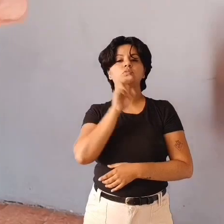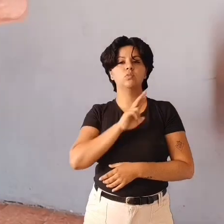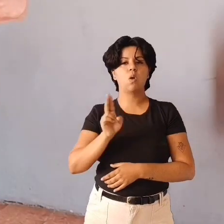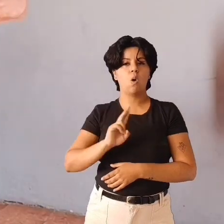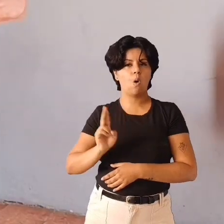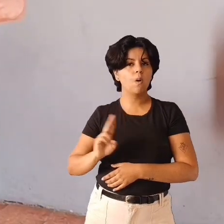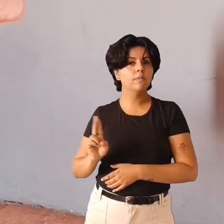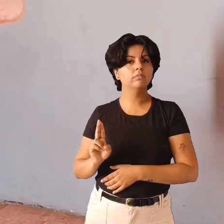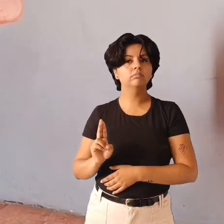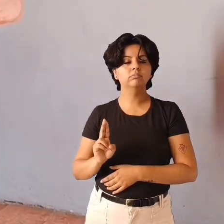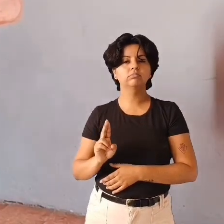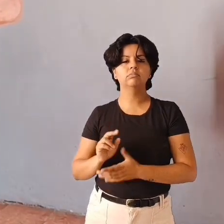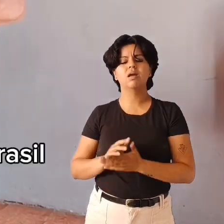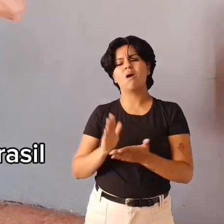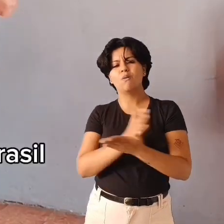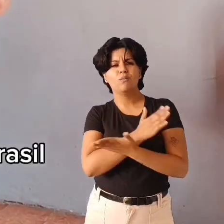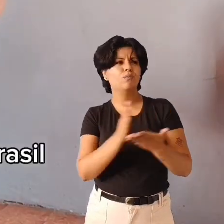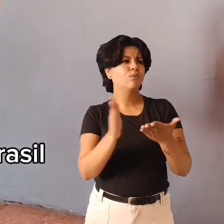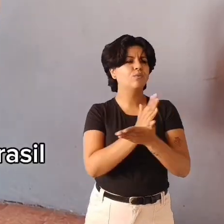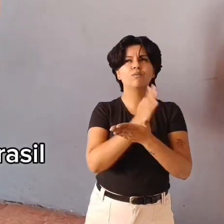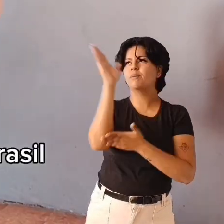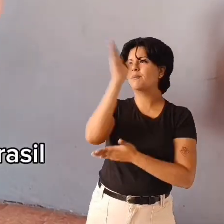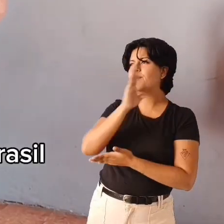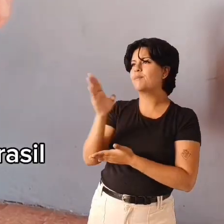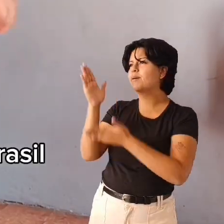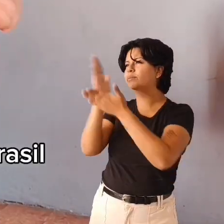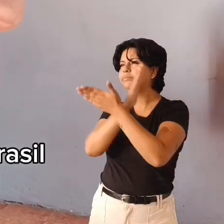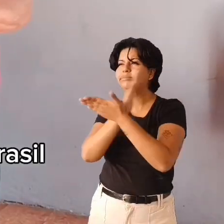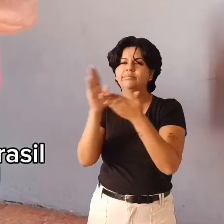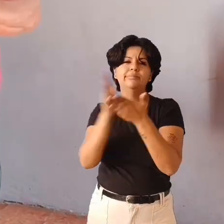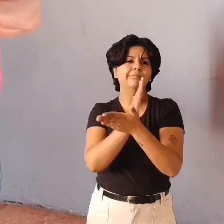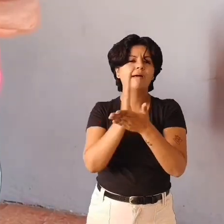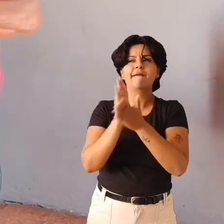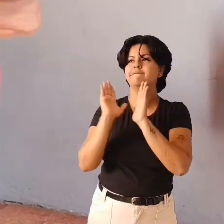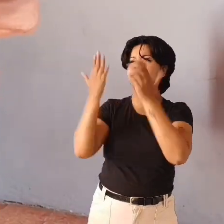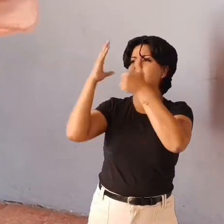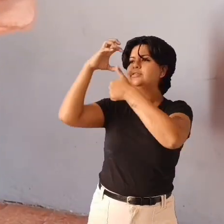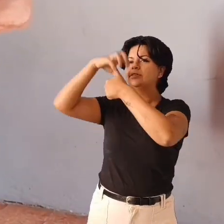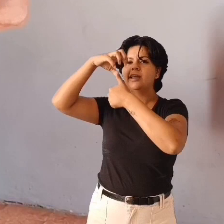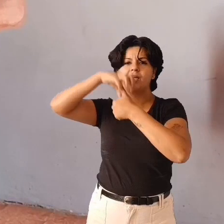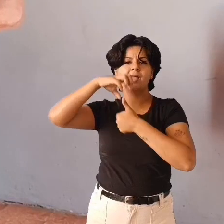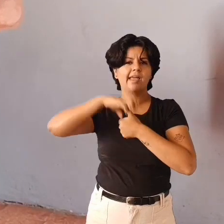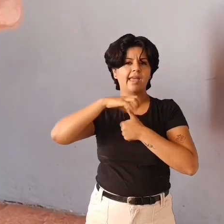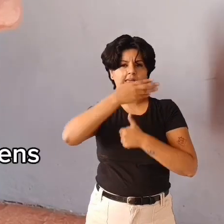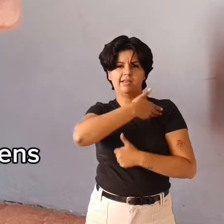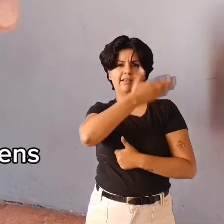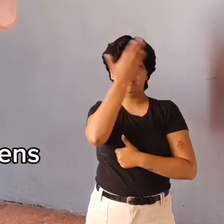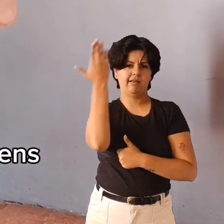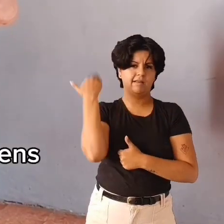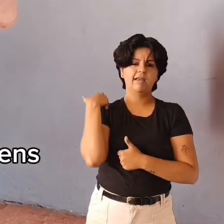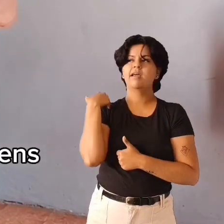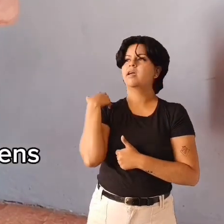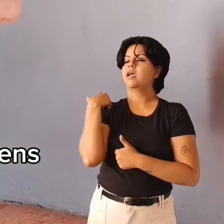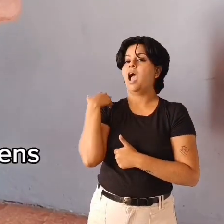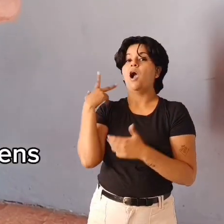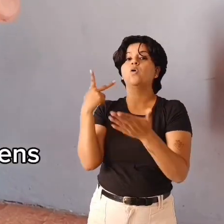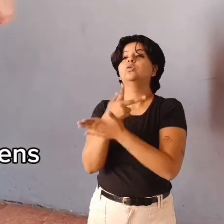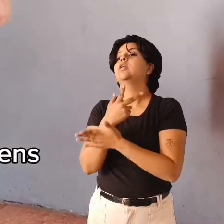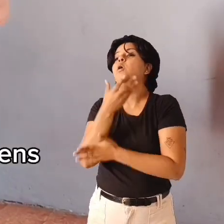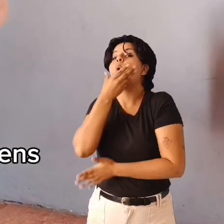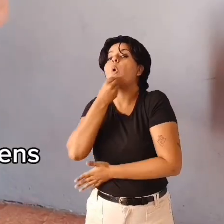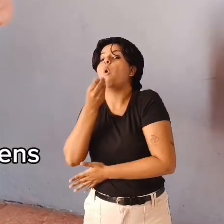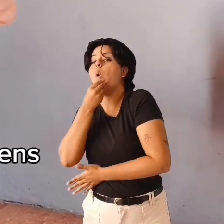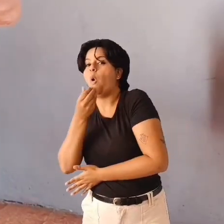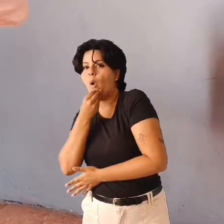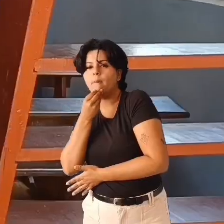desempregadas do Divino Espírito Santo. Indiferentemente de algum lugar do Brasil, onde a festa de Reis ou a festa do Divino é